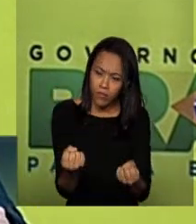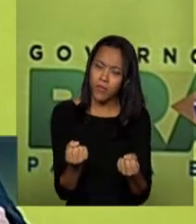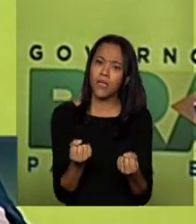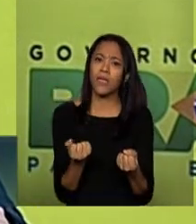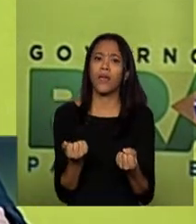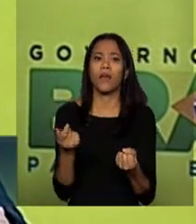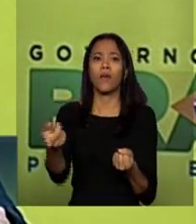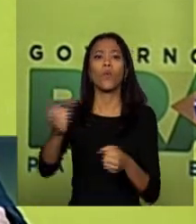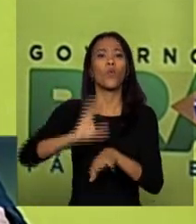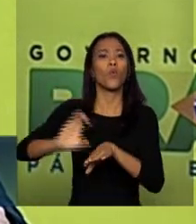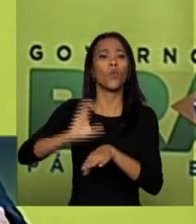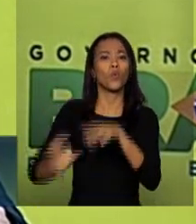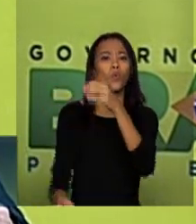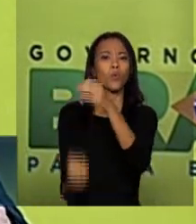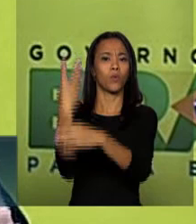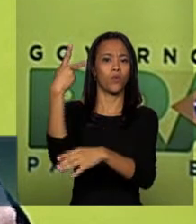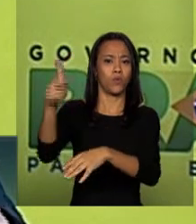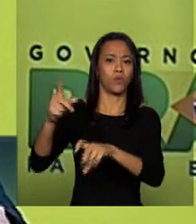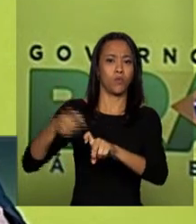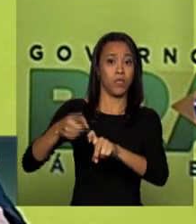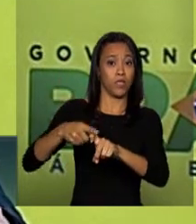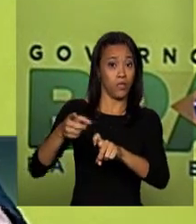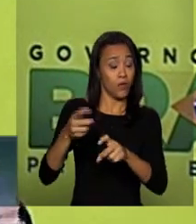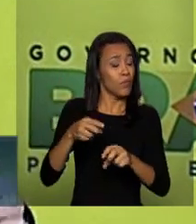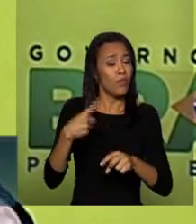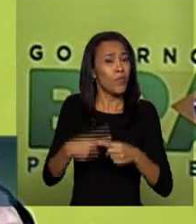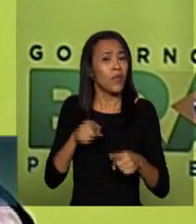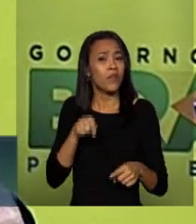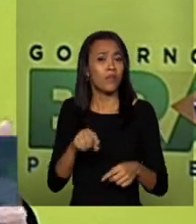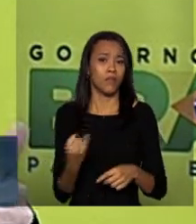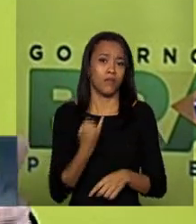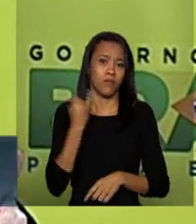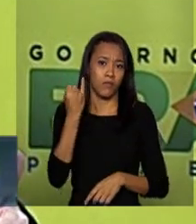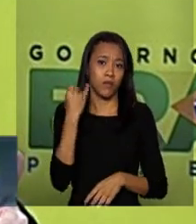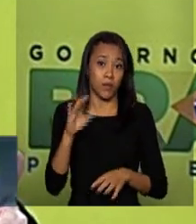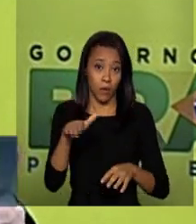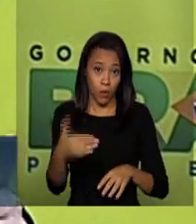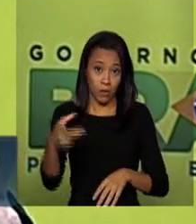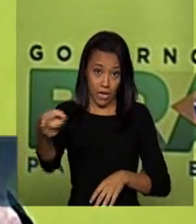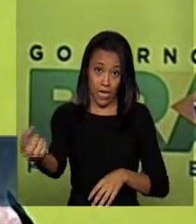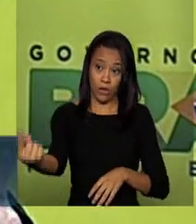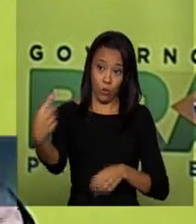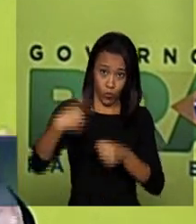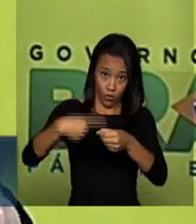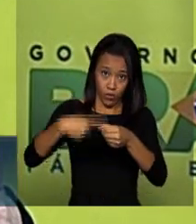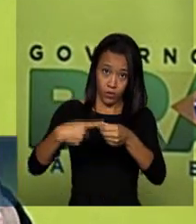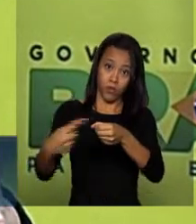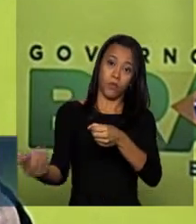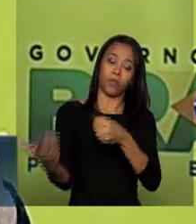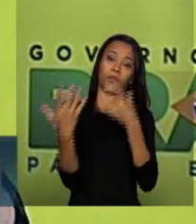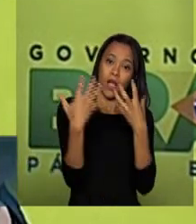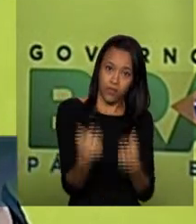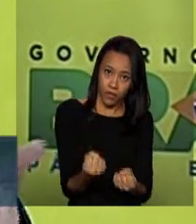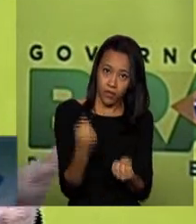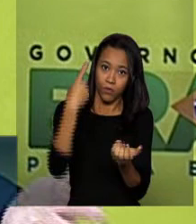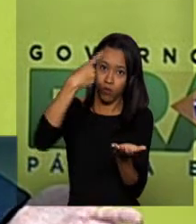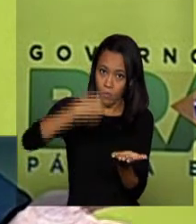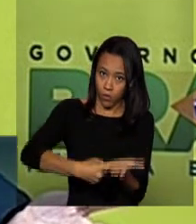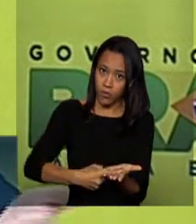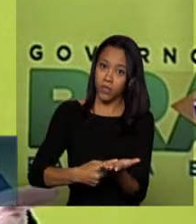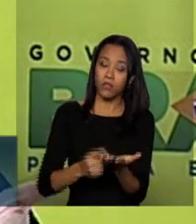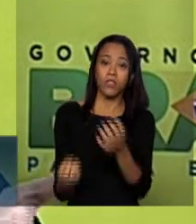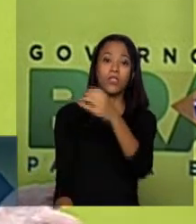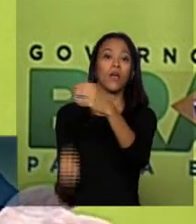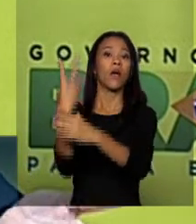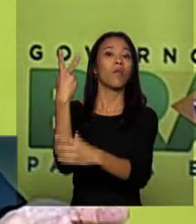um curso de medicina. Por que isso é importante? Porque, na hora que o município adere, ele se compromete